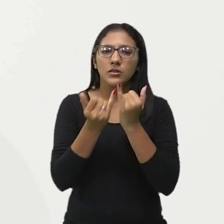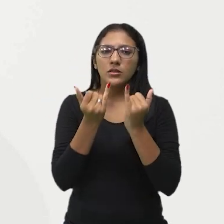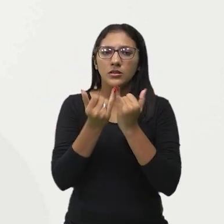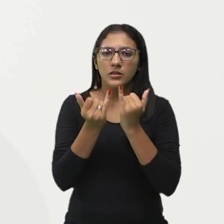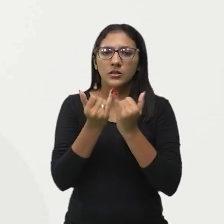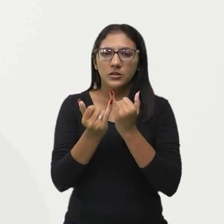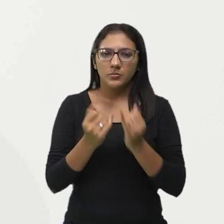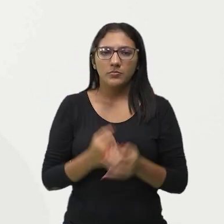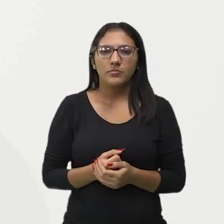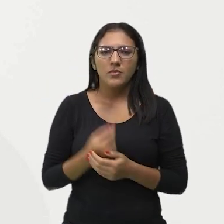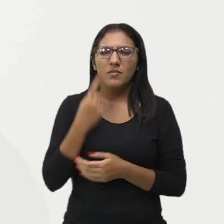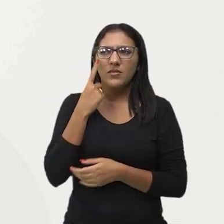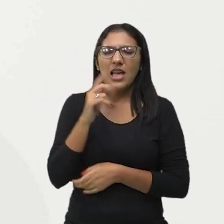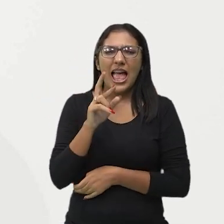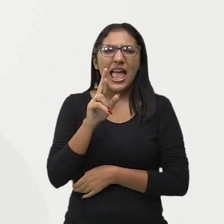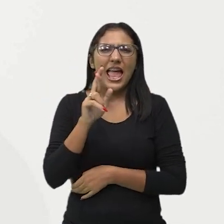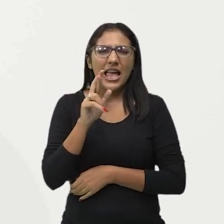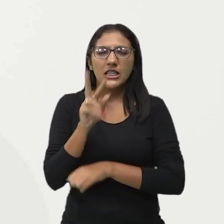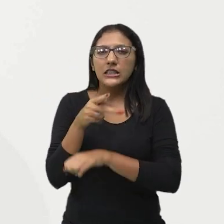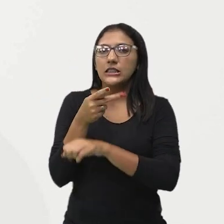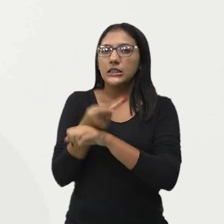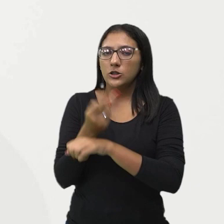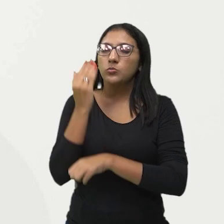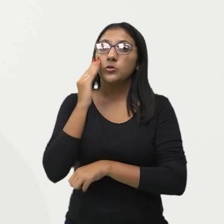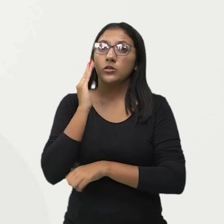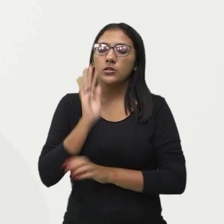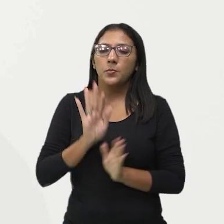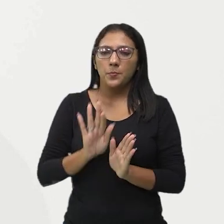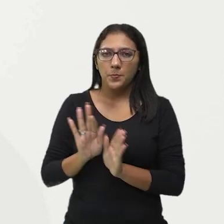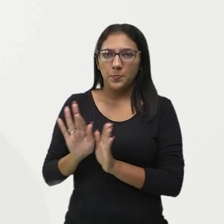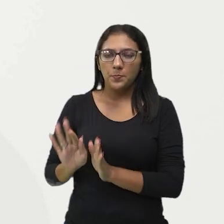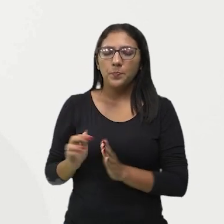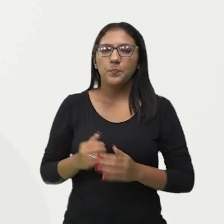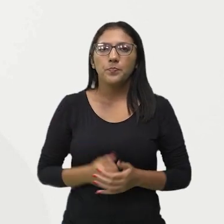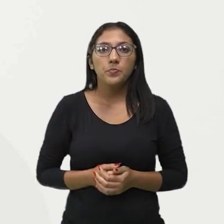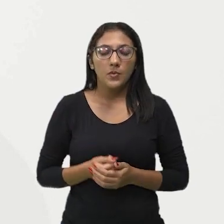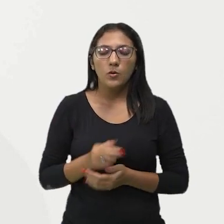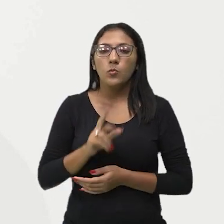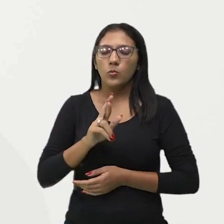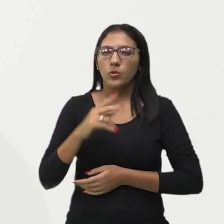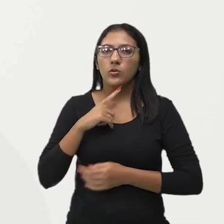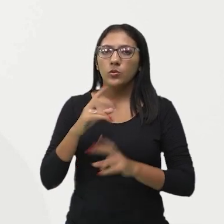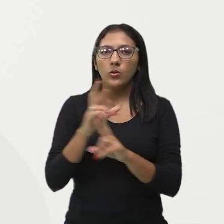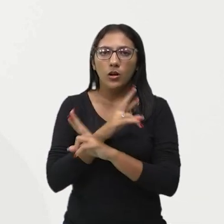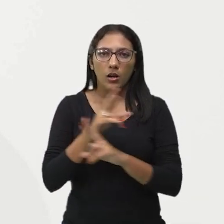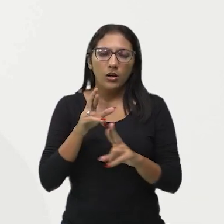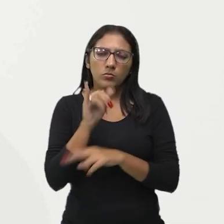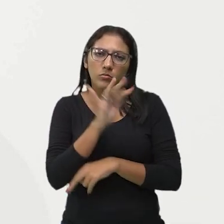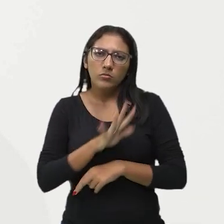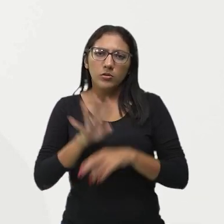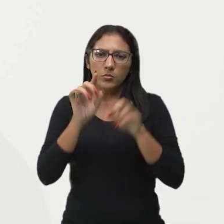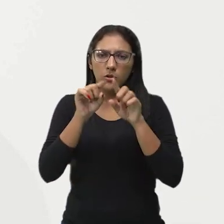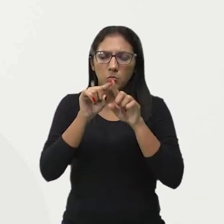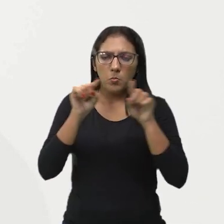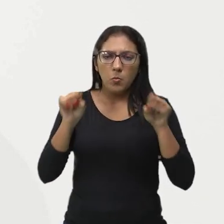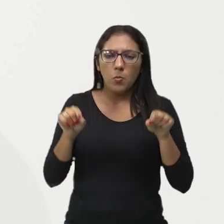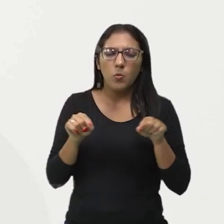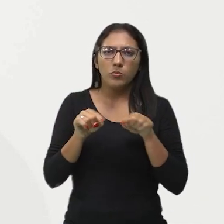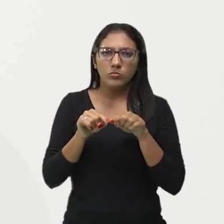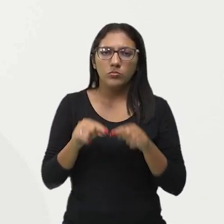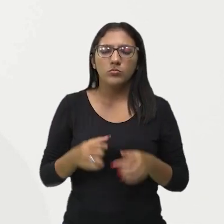ponto fixo denominado o centro da circunferência. Acompanhe aí comigo, porque o professor trouxe para você aqui